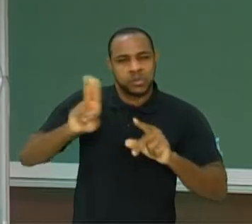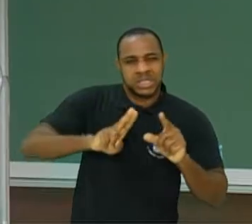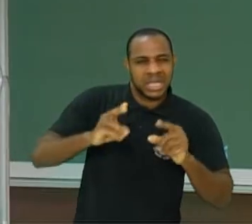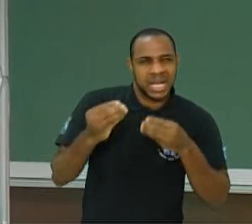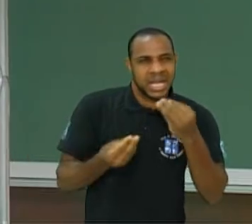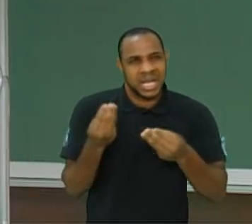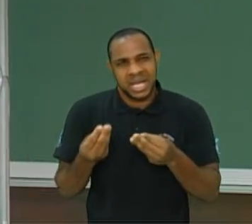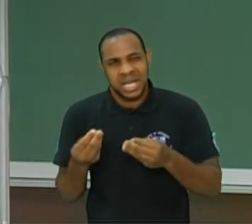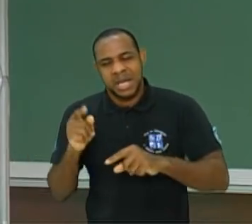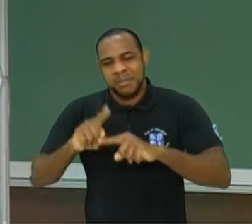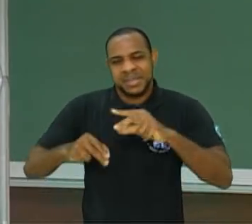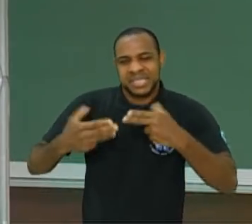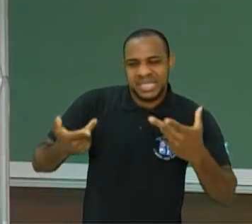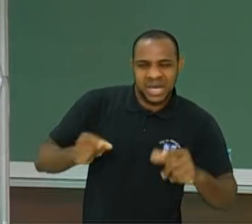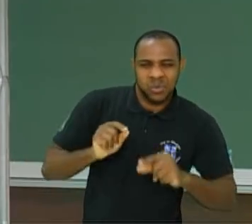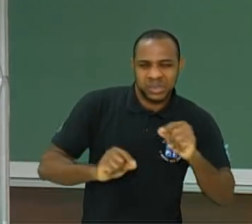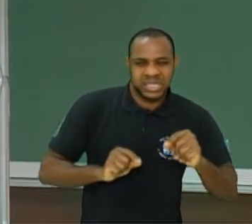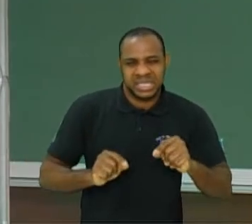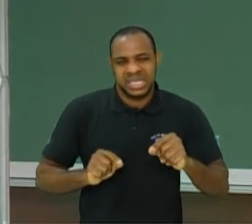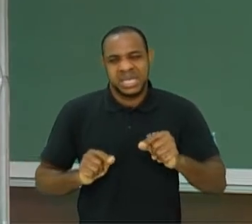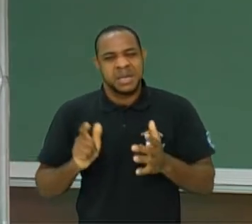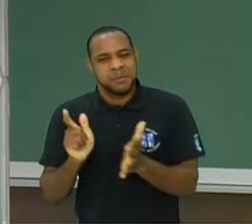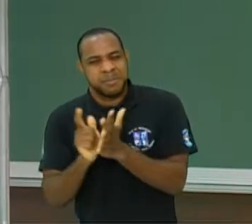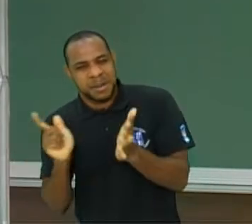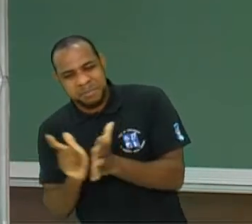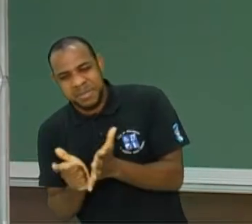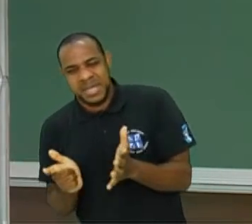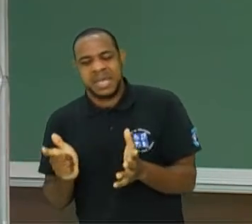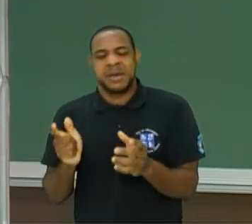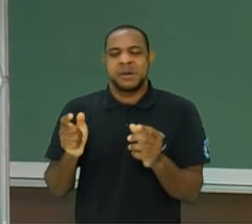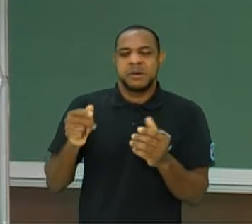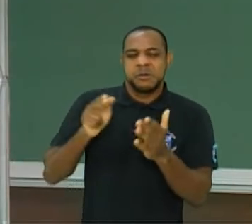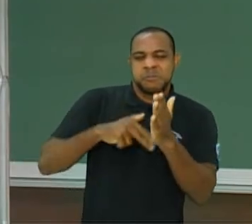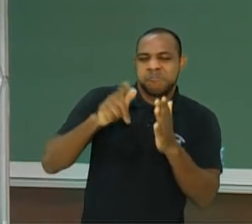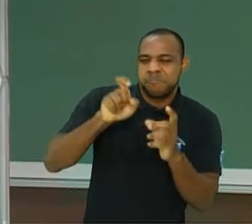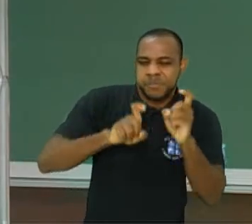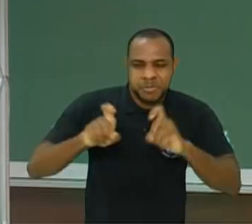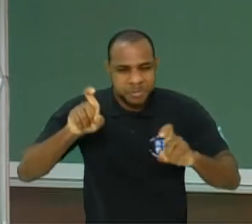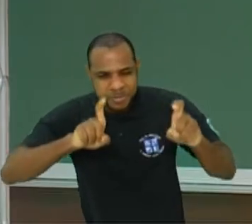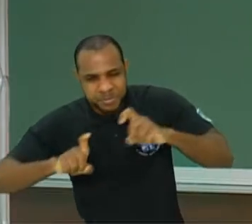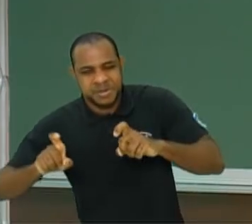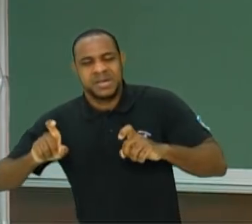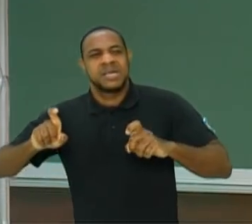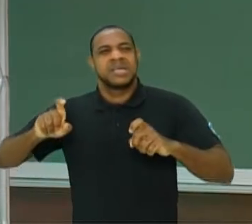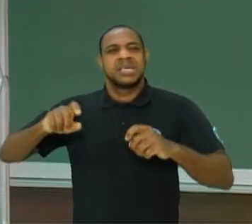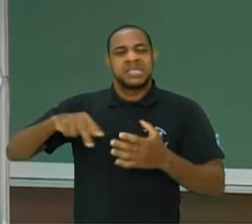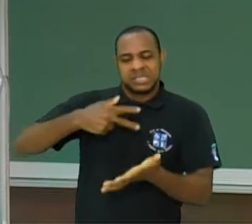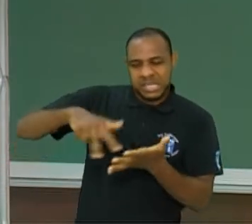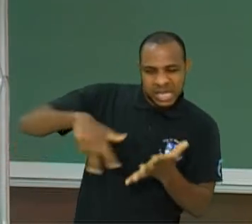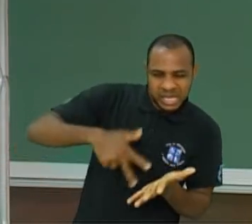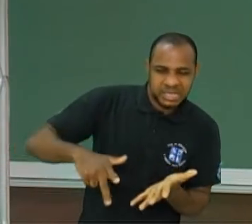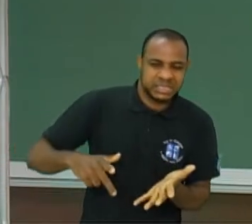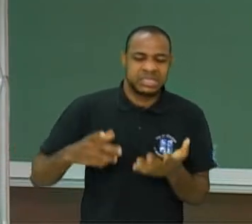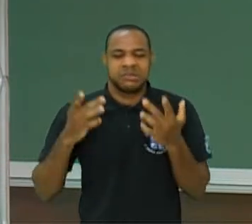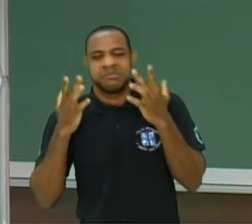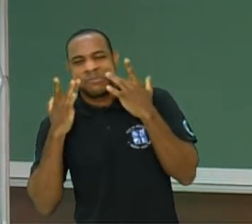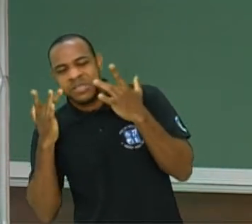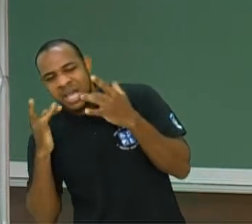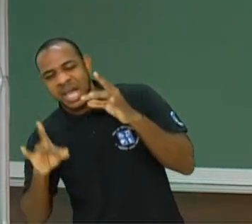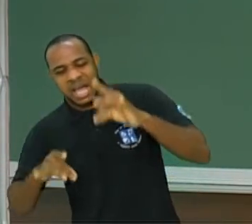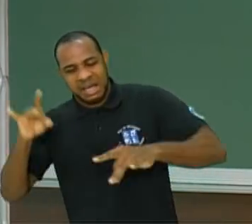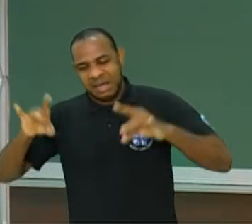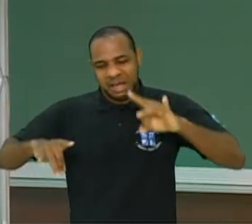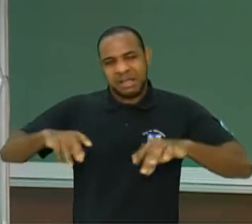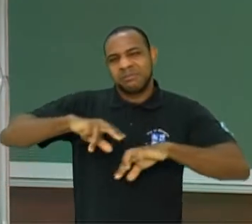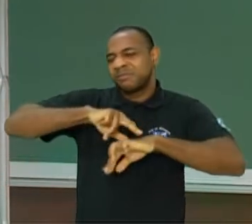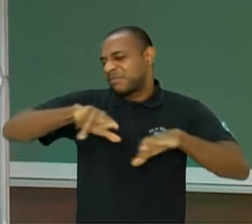linguagem artística? Se ele vai usar, né, de artes visuais, ali, grafite, pintura. Se ele vai usar da dança, do teatro, né? Então,